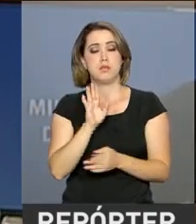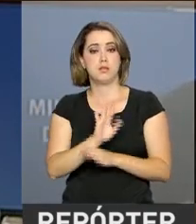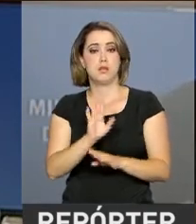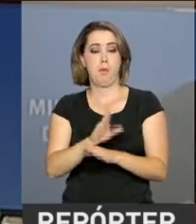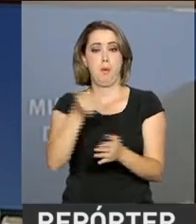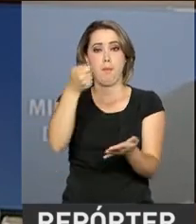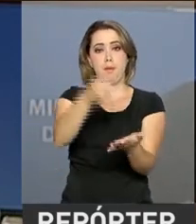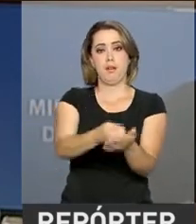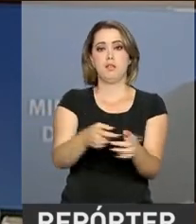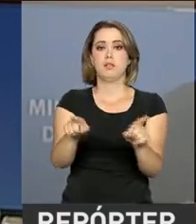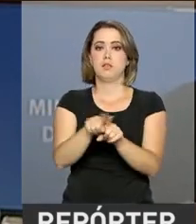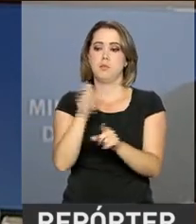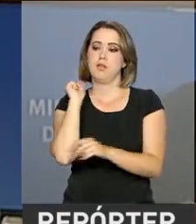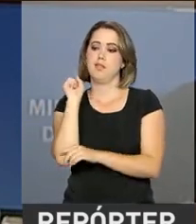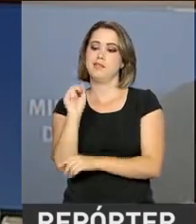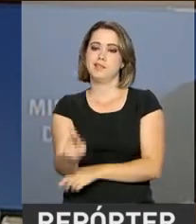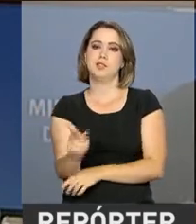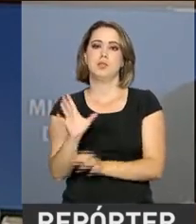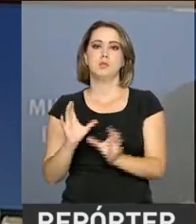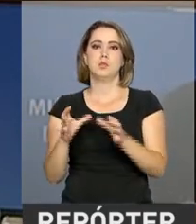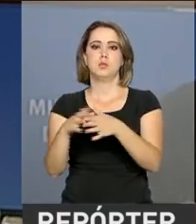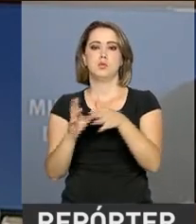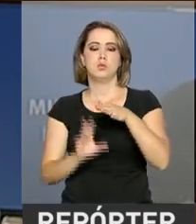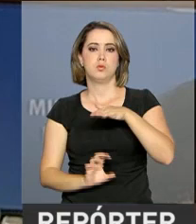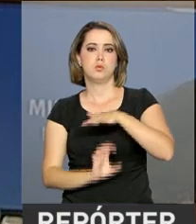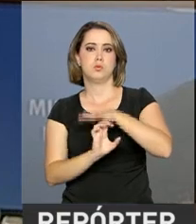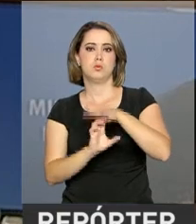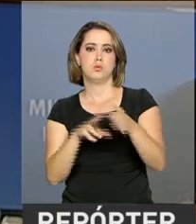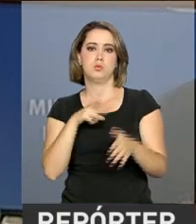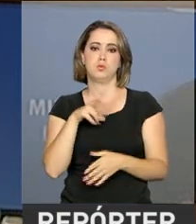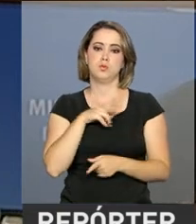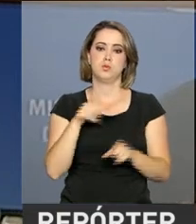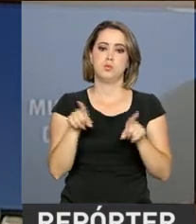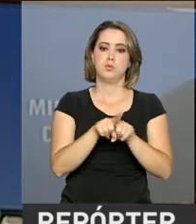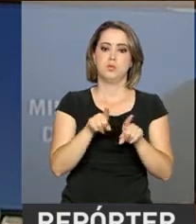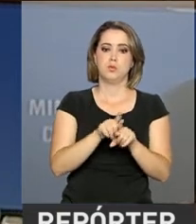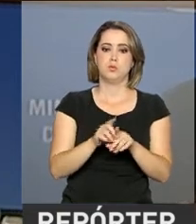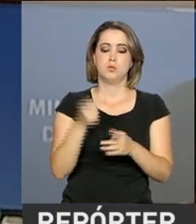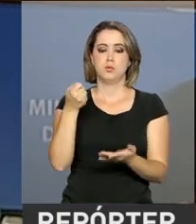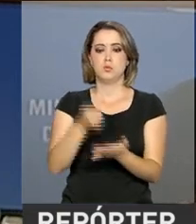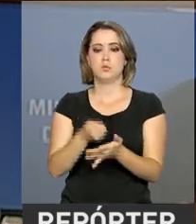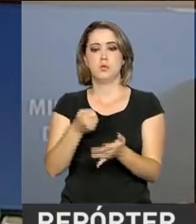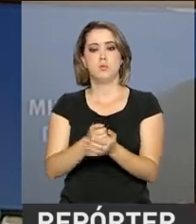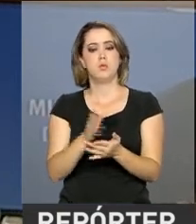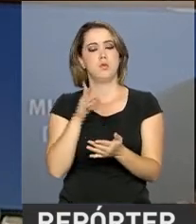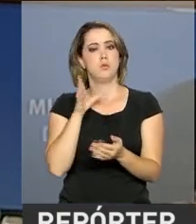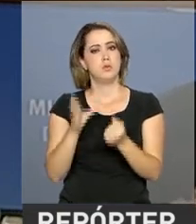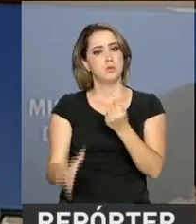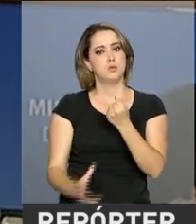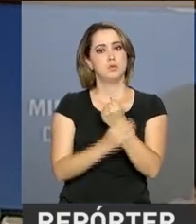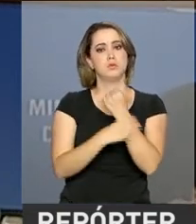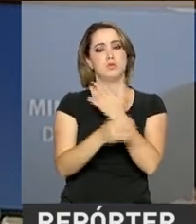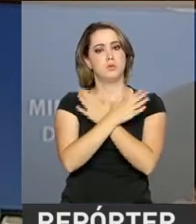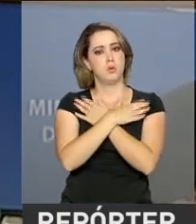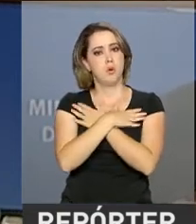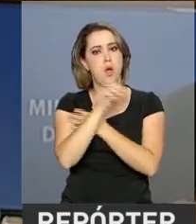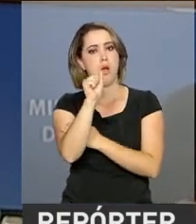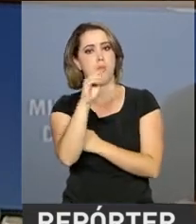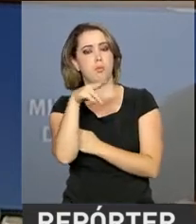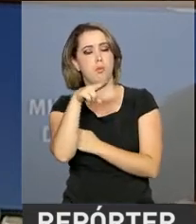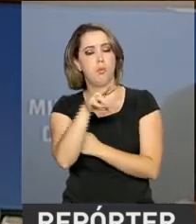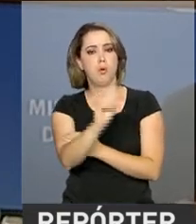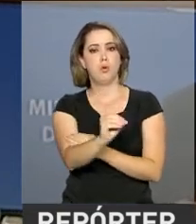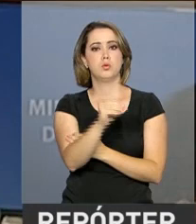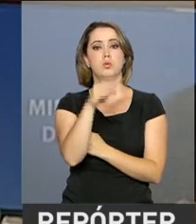pelo pagamento de aposentadorias da iniciativa privada e do serviço público, pelo pagamento do seguro-desemprego, do abono salarial, do benefício